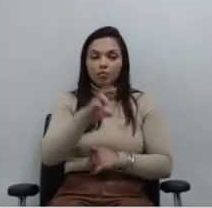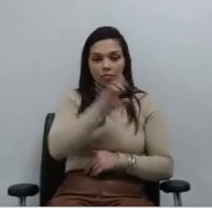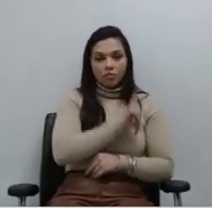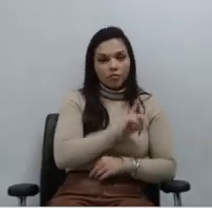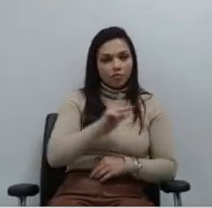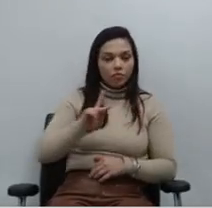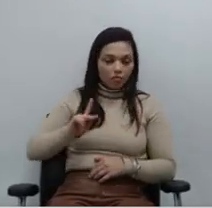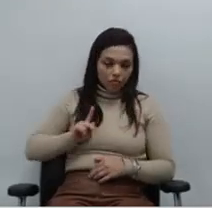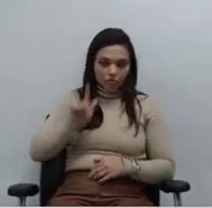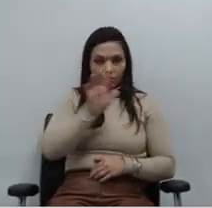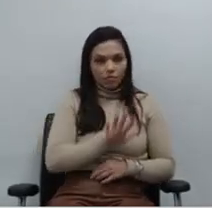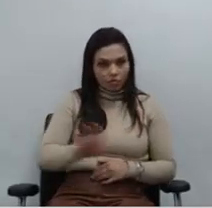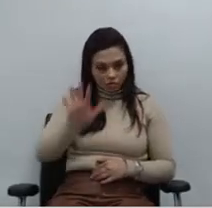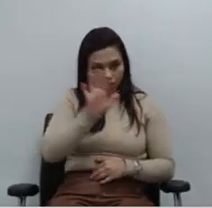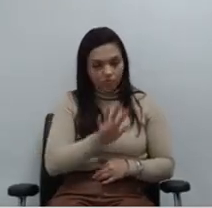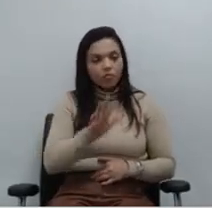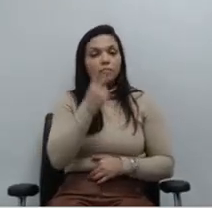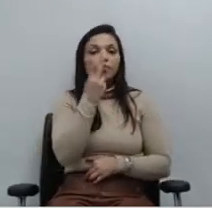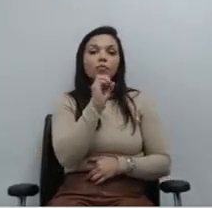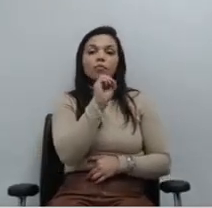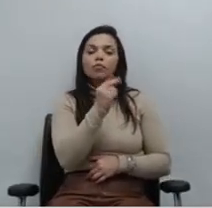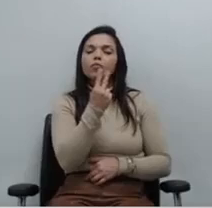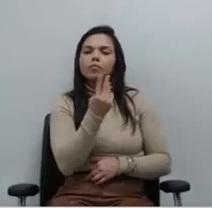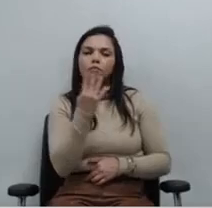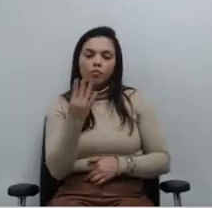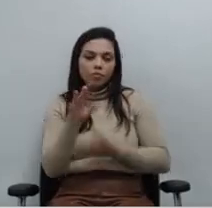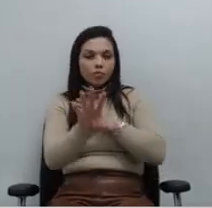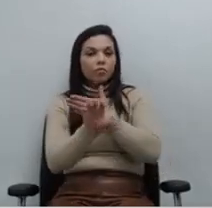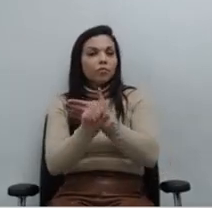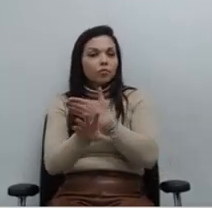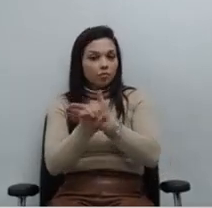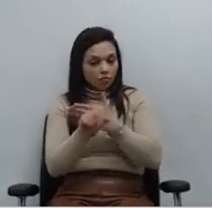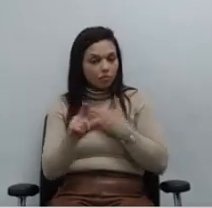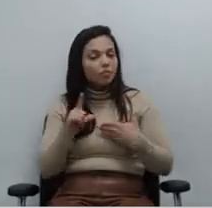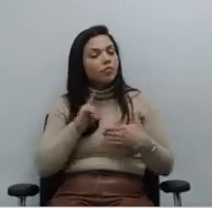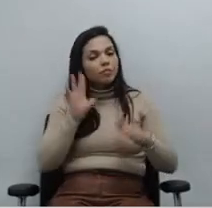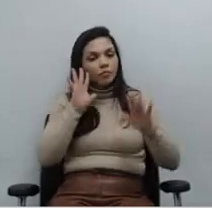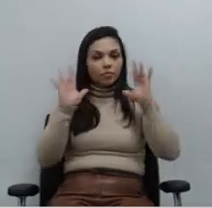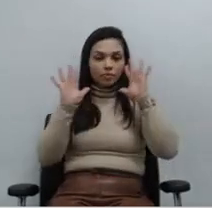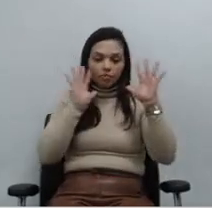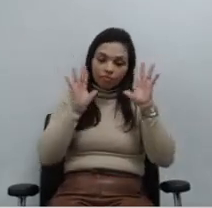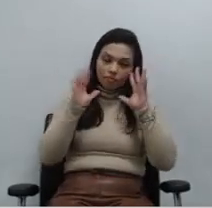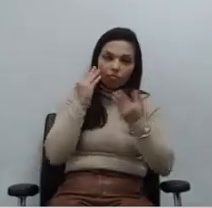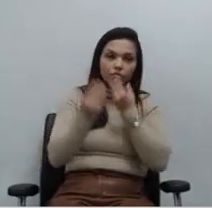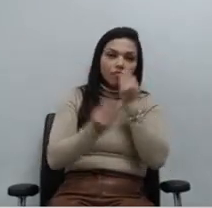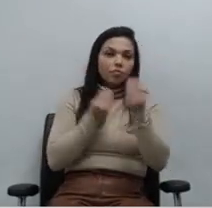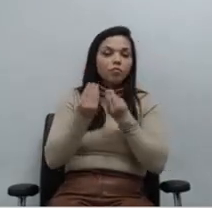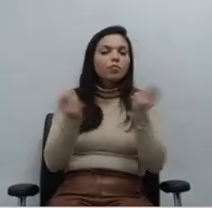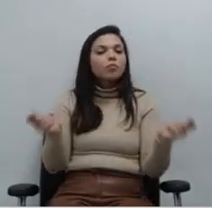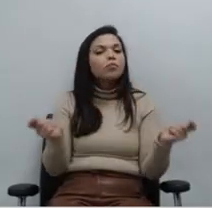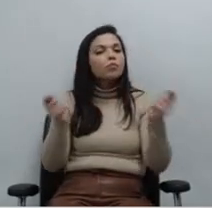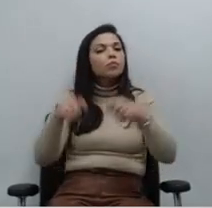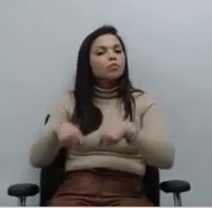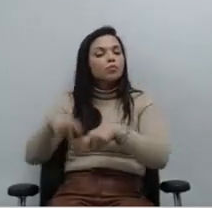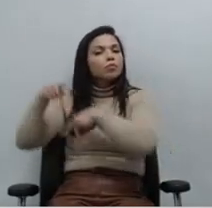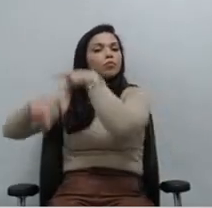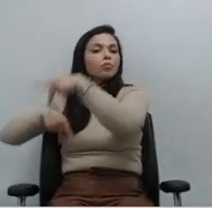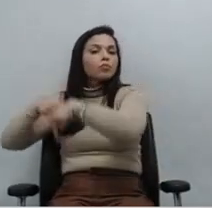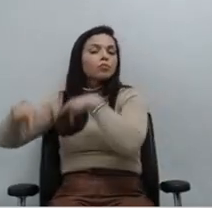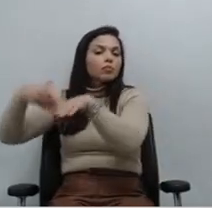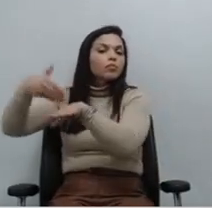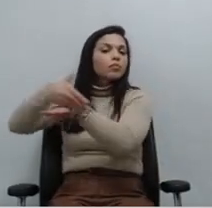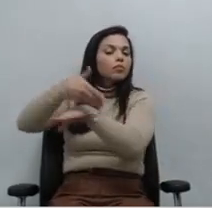âmbito da discussão da peça orçamentária de 2024, a ouvidoria também trouxe reflexões sobre a ausência de mecanismos de participação social efetivos,